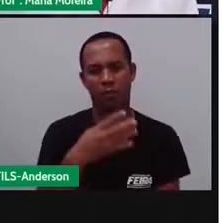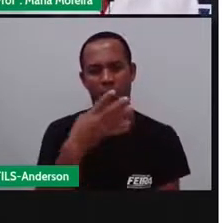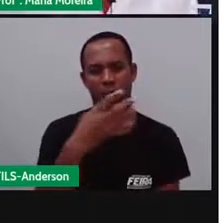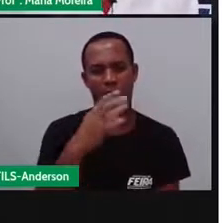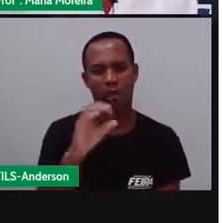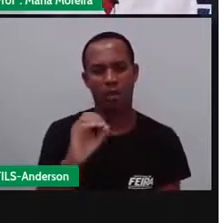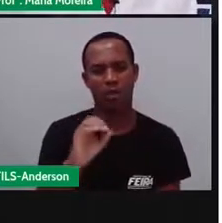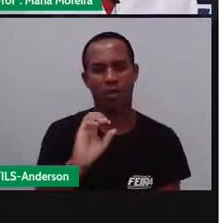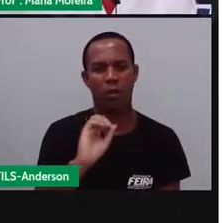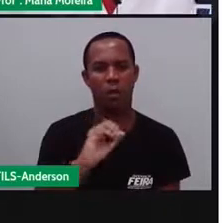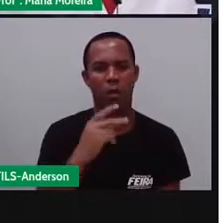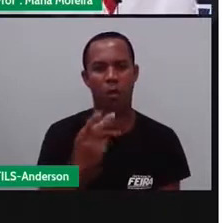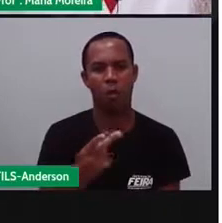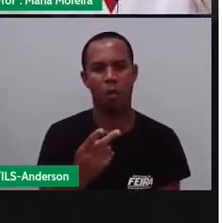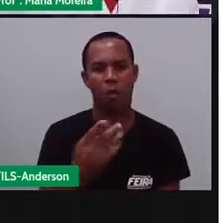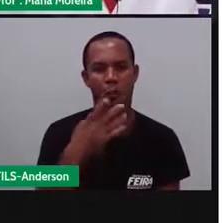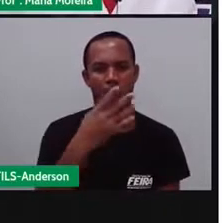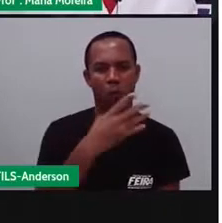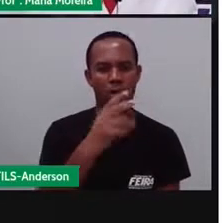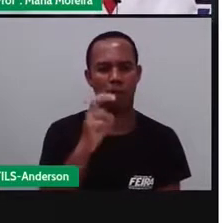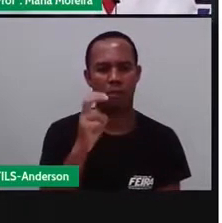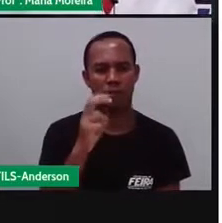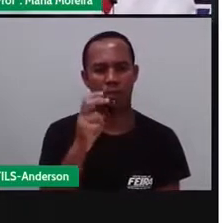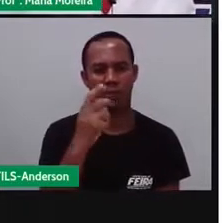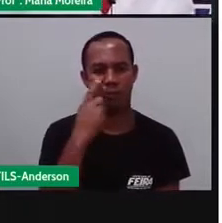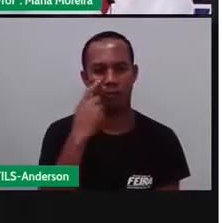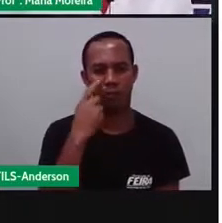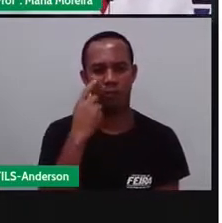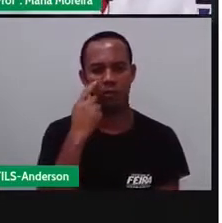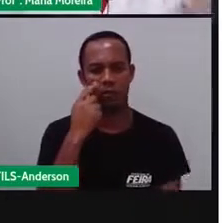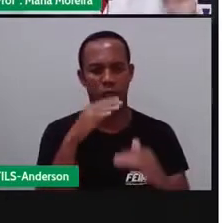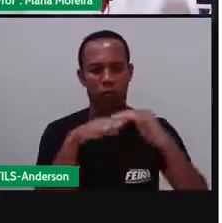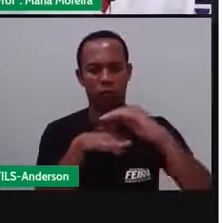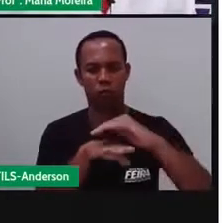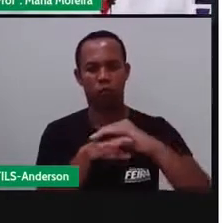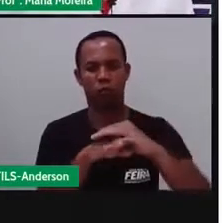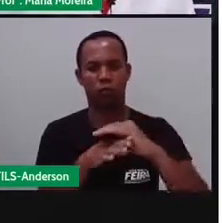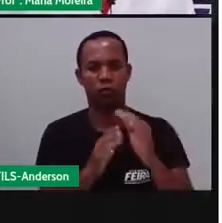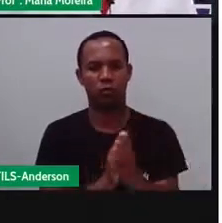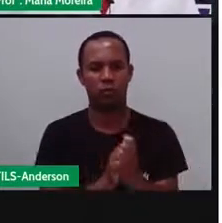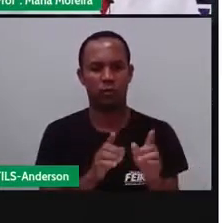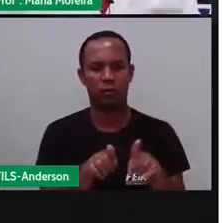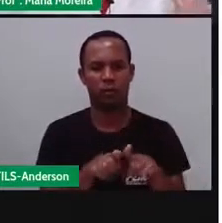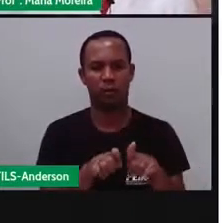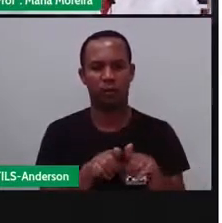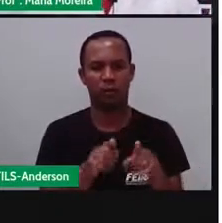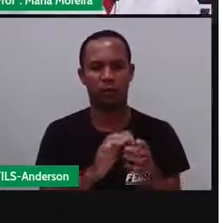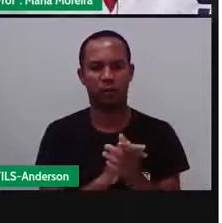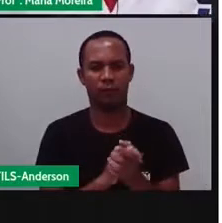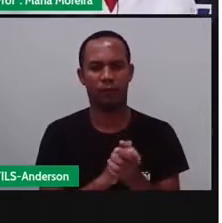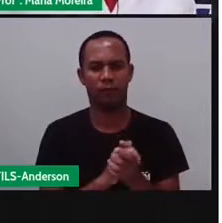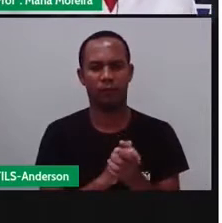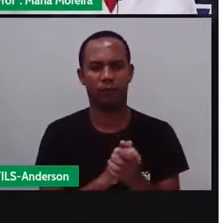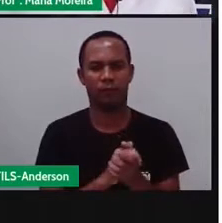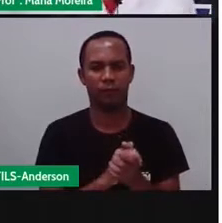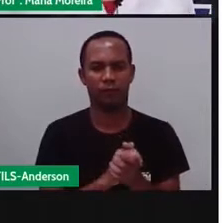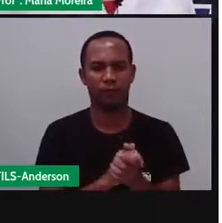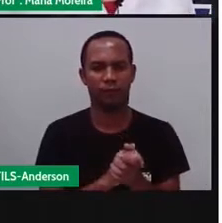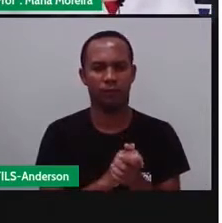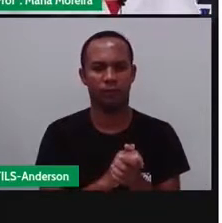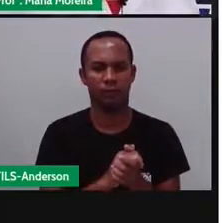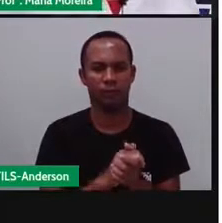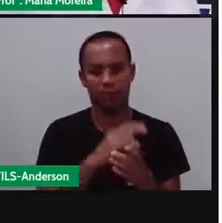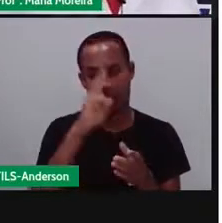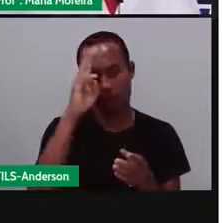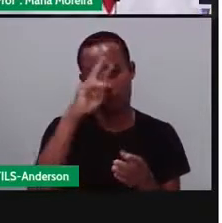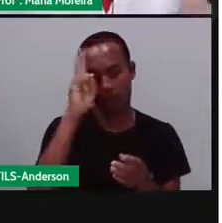45, depende muito do seu forno. Ou até, né? Você espetar um palito e esse sair o quê? Limpo.